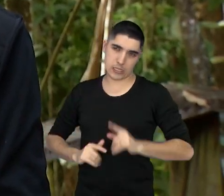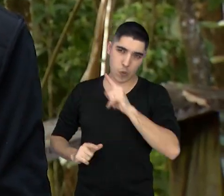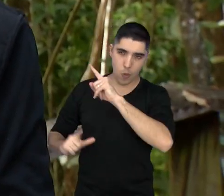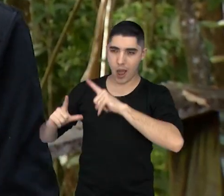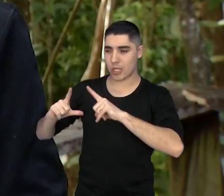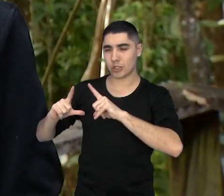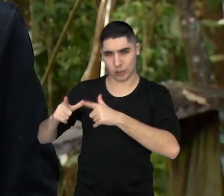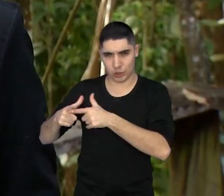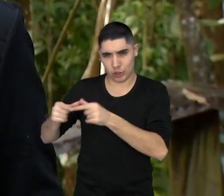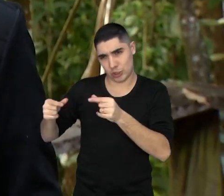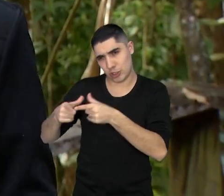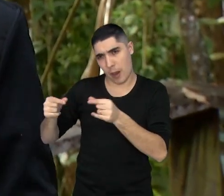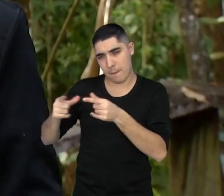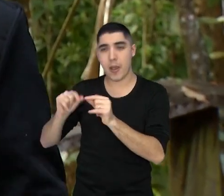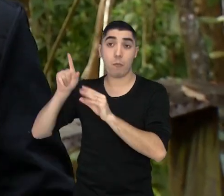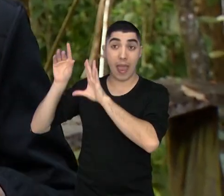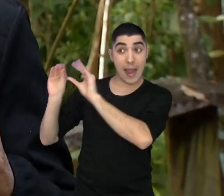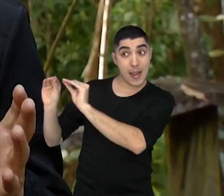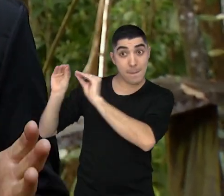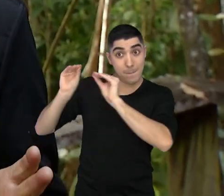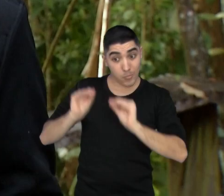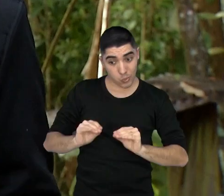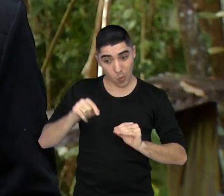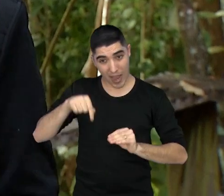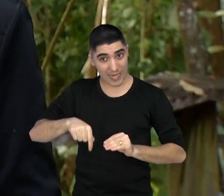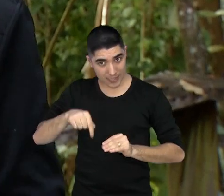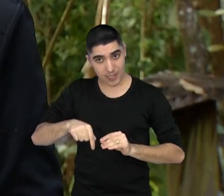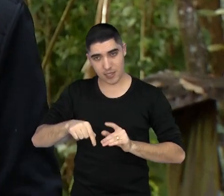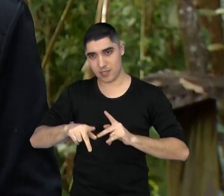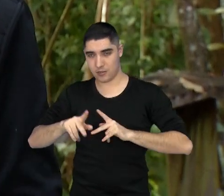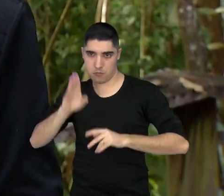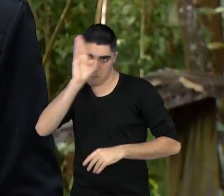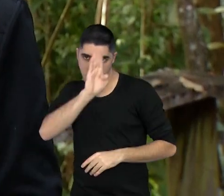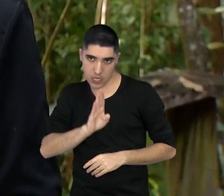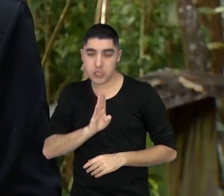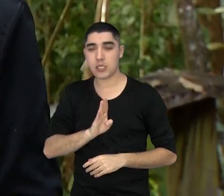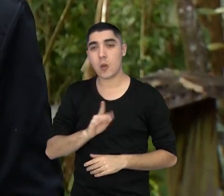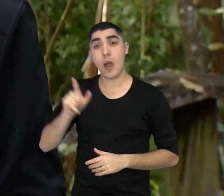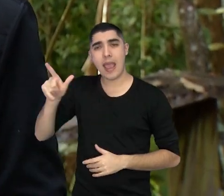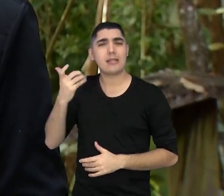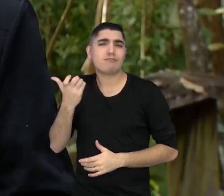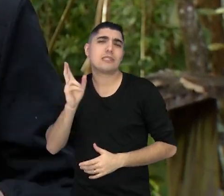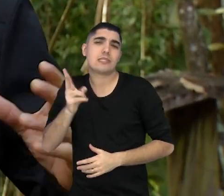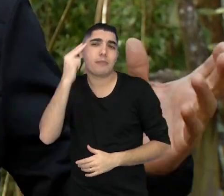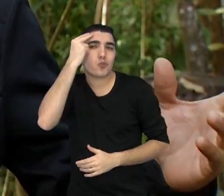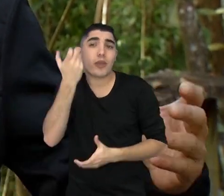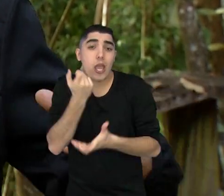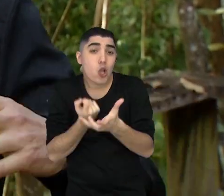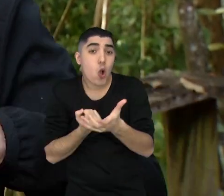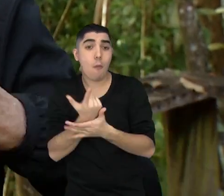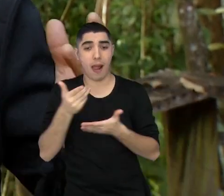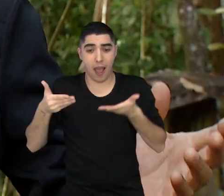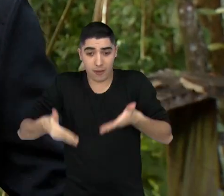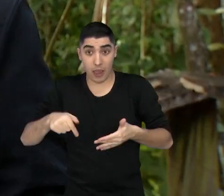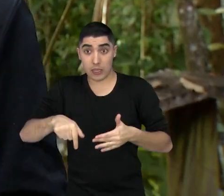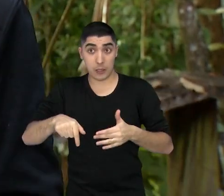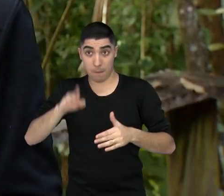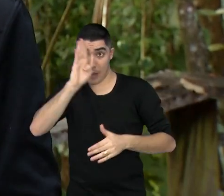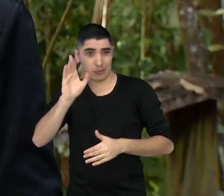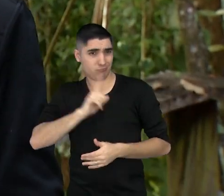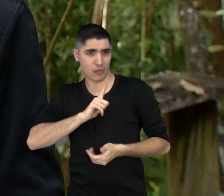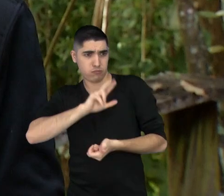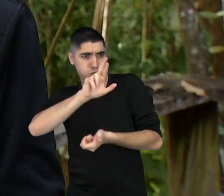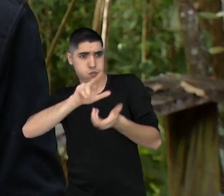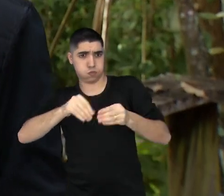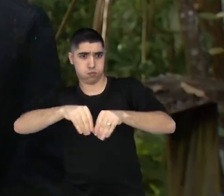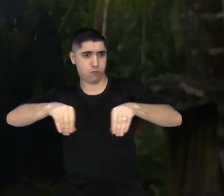ele, como todo imigrante, ele tem um sonho de ter terra, né? Ainda mais o japonês, porque chega aqui no Brasil, muita terra à vontade, ele